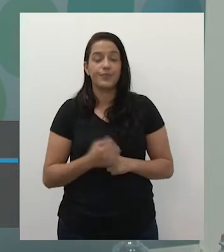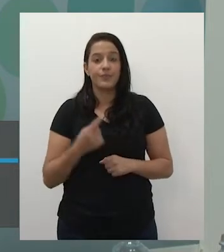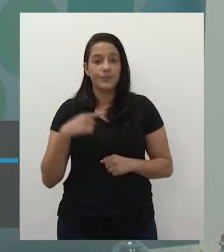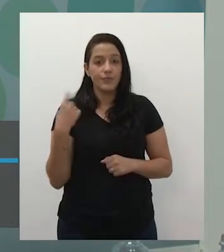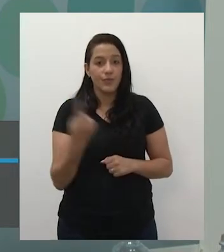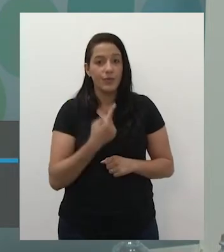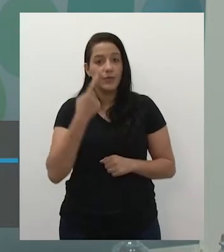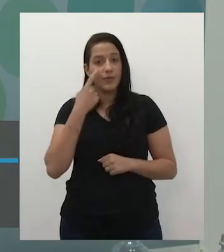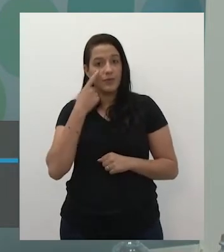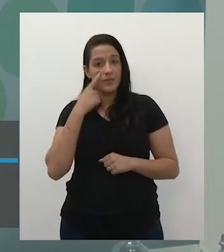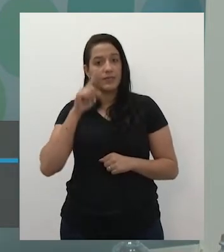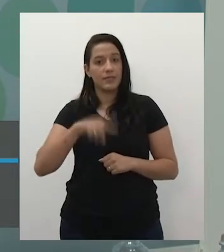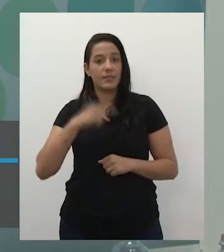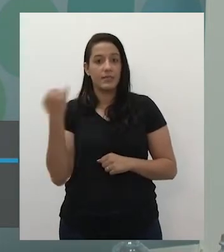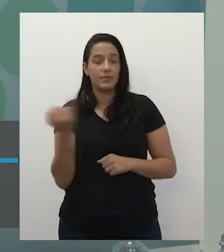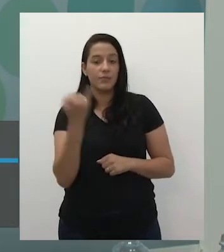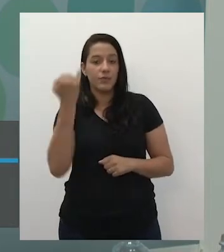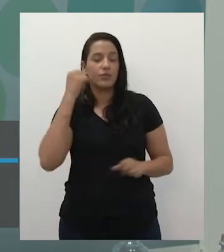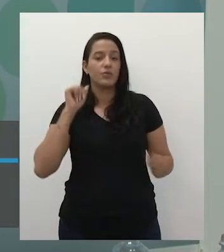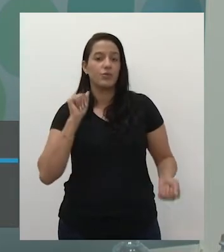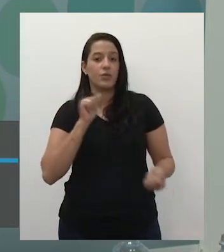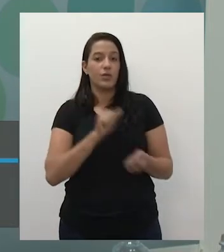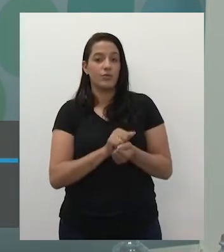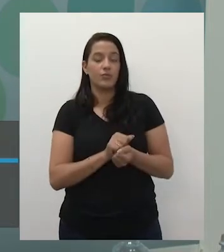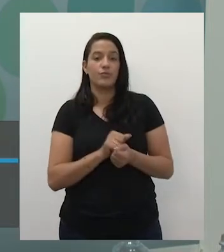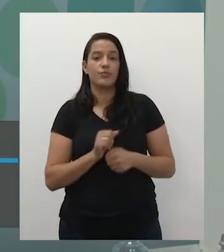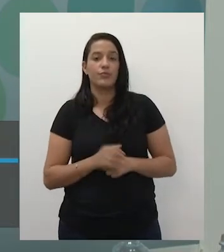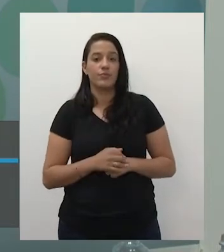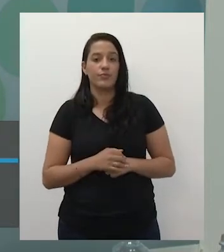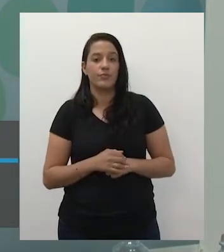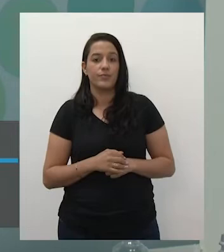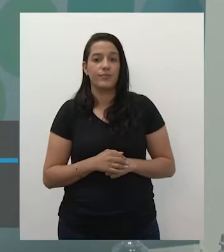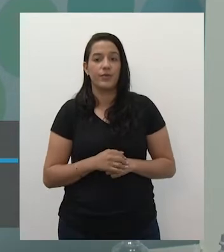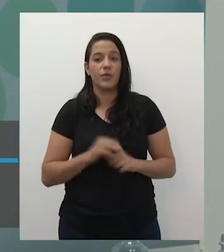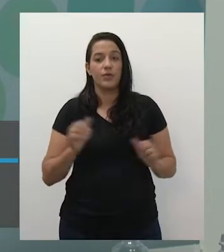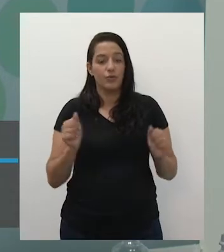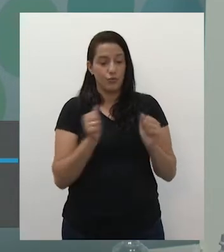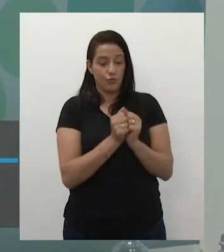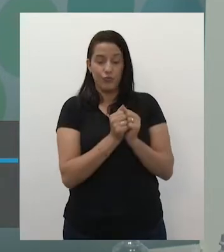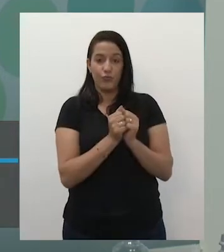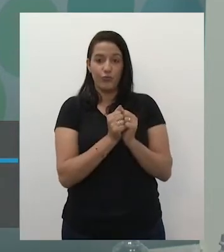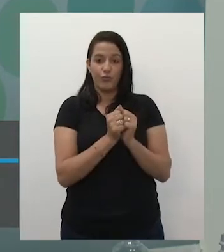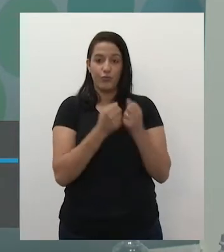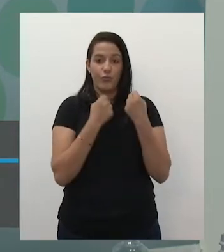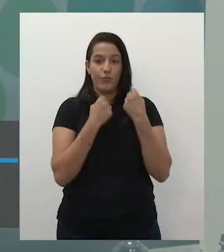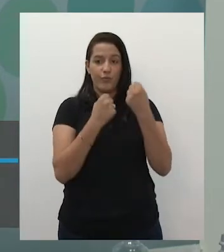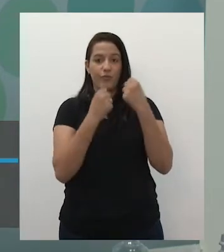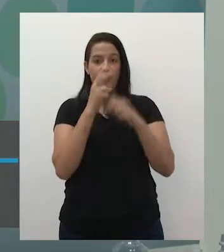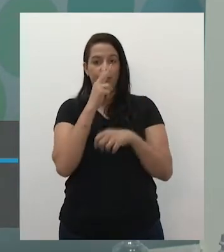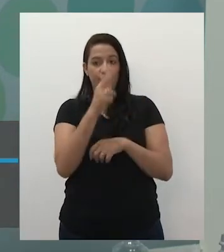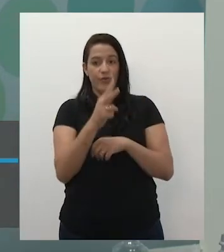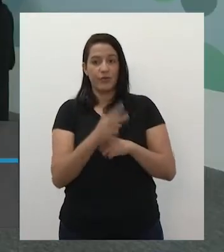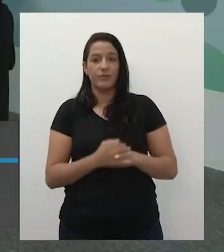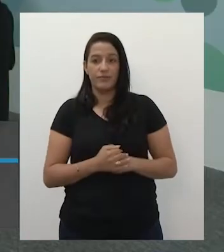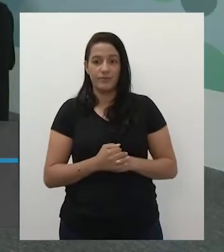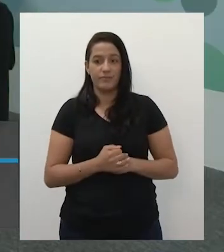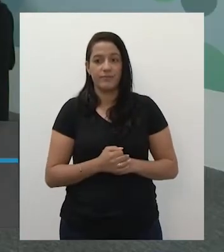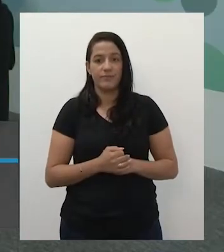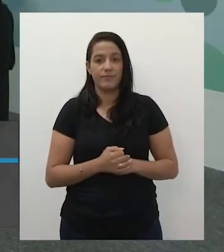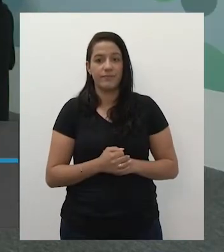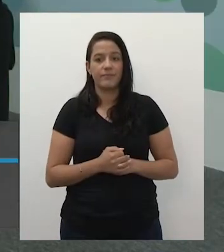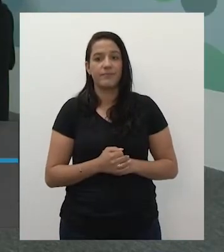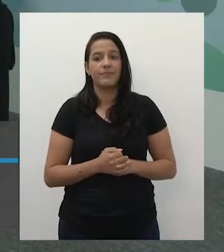persistente? Então, também é interessante a gente saber também, né, não só as nossas dificuldades, mas aquilo que a gente tem de melhor